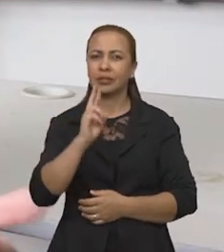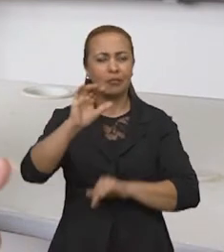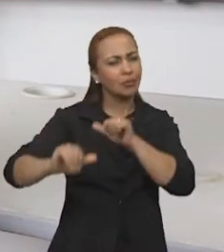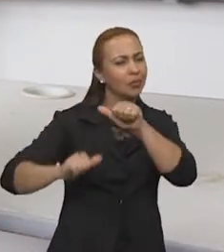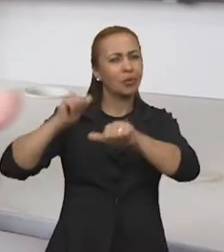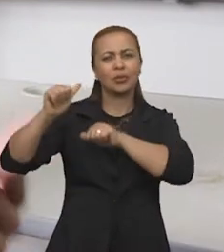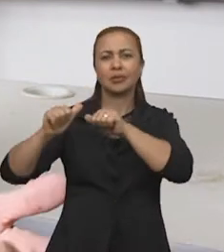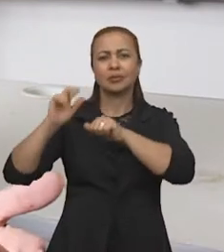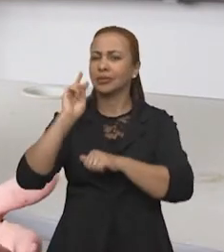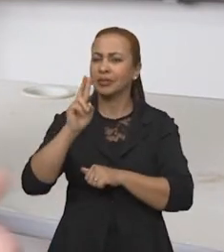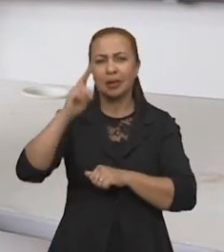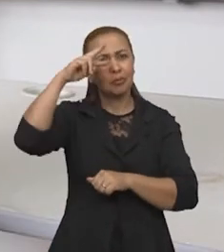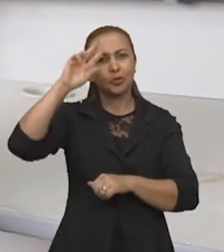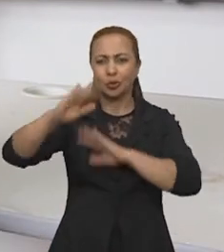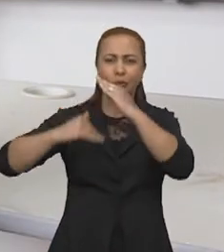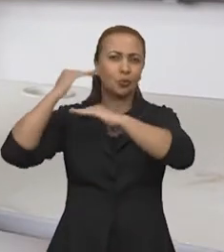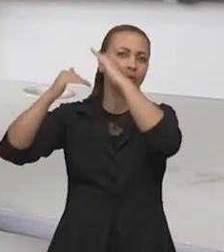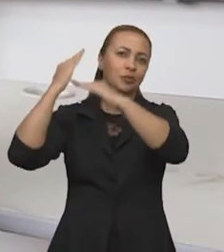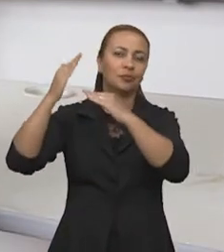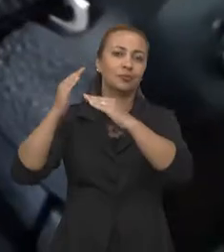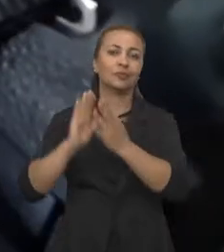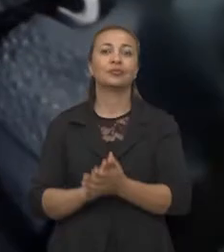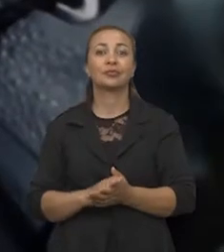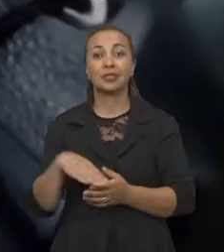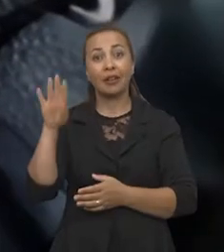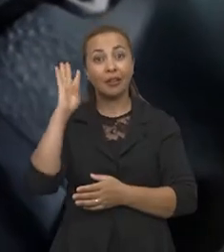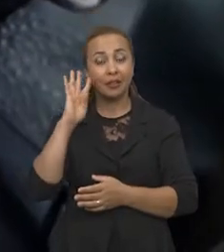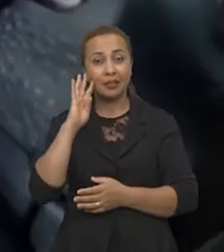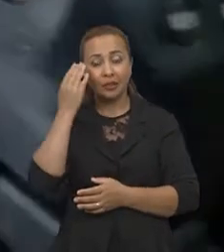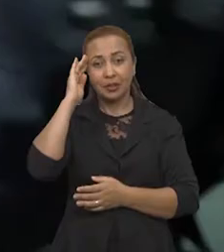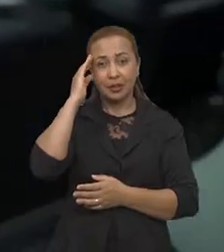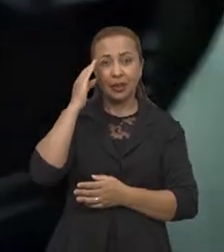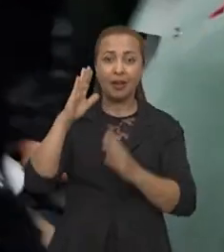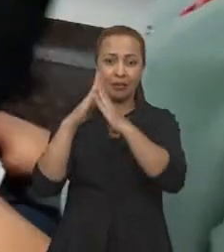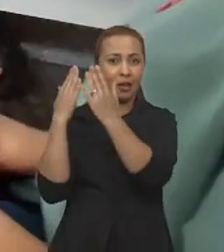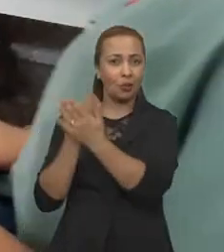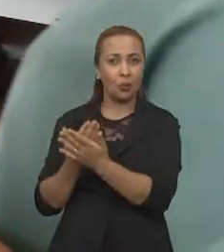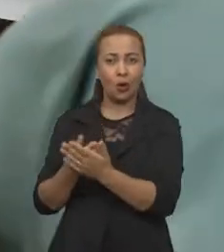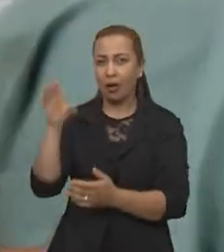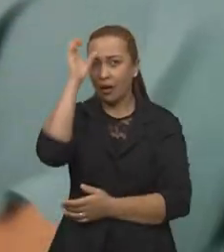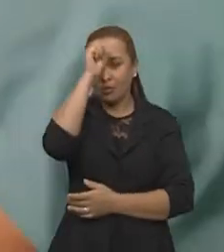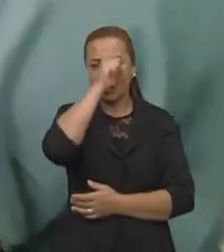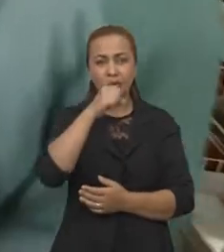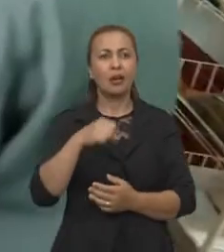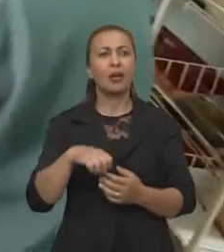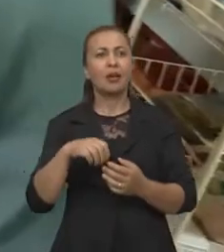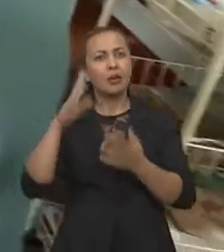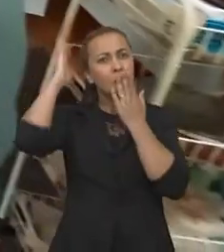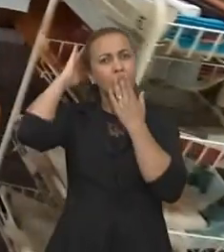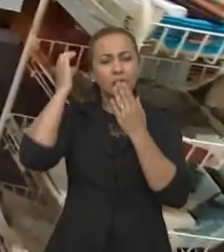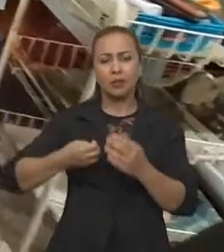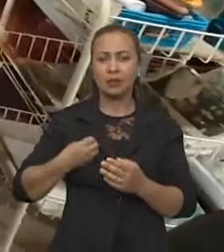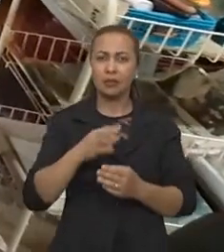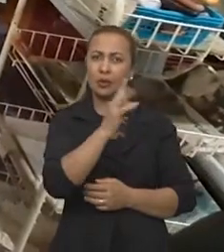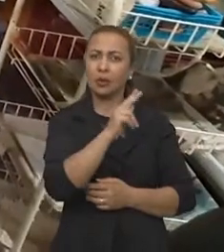sempre em transformação, ela nunca é fixa, né? E é muito curioso que na escola eu aprendi que os tupis estavam